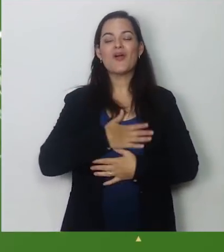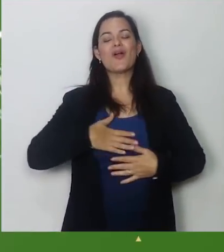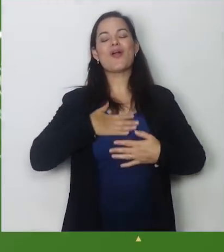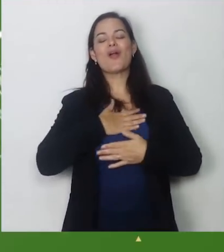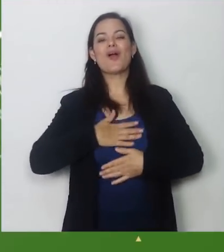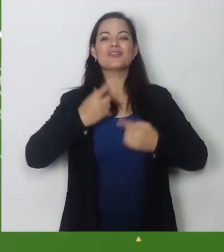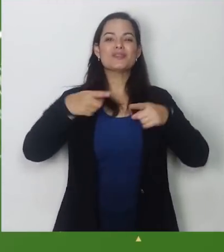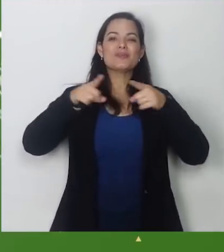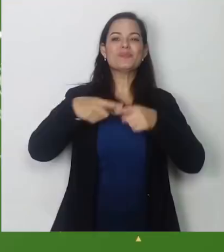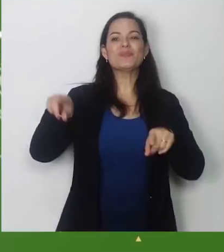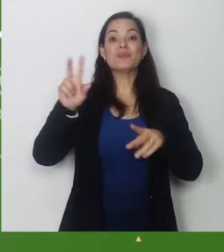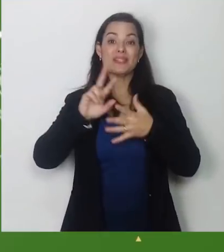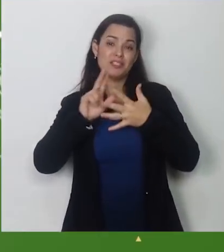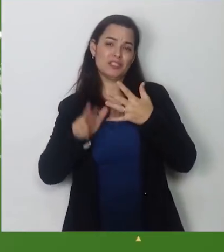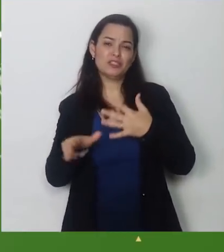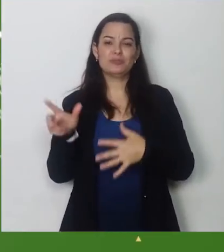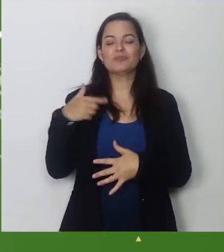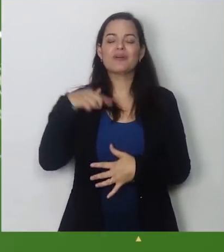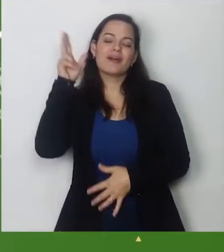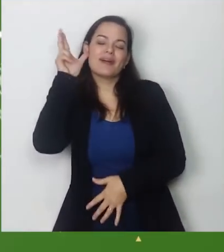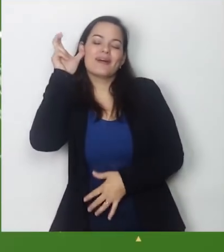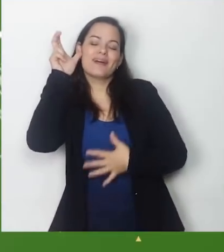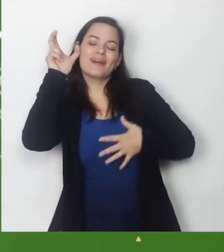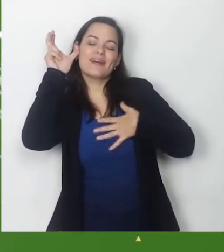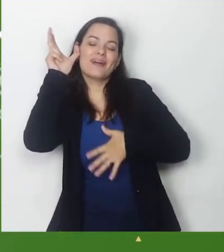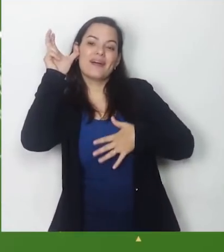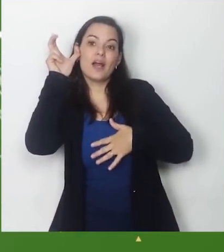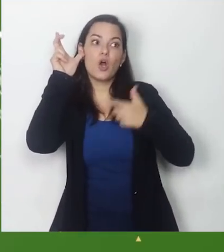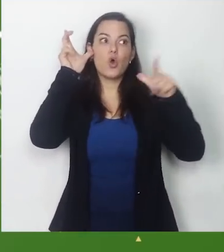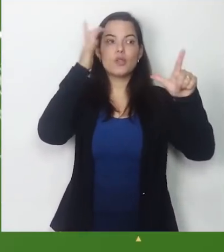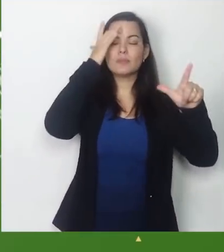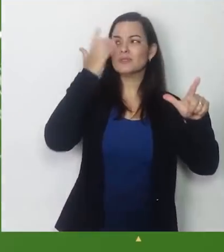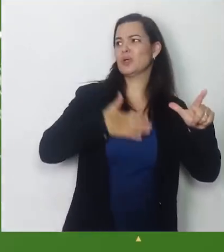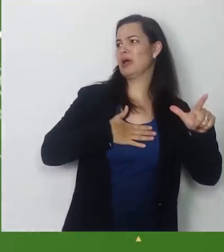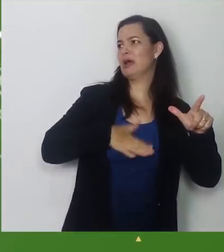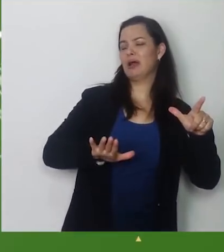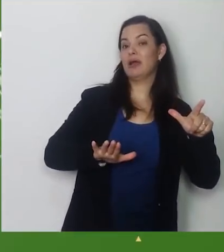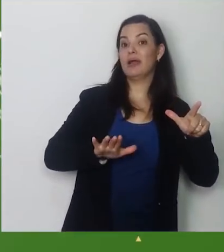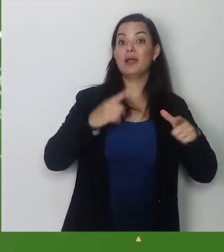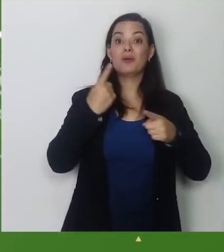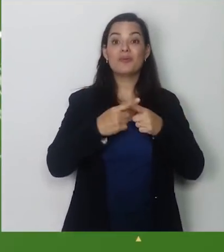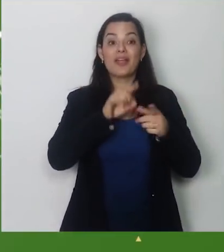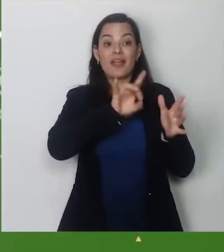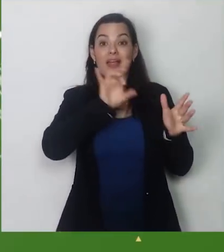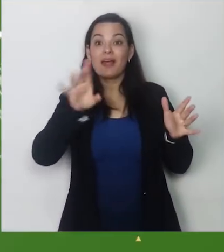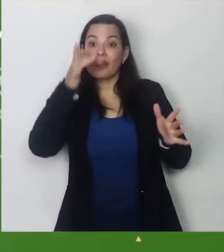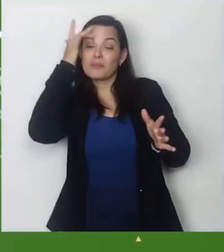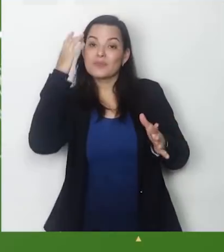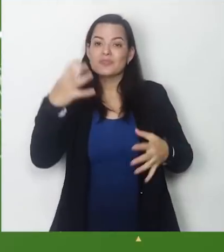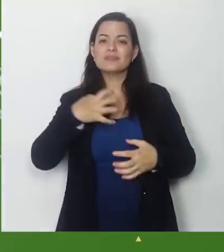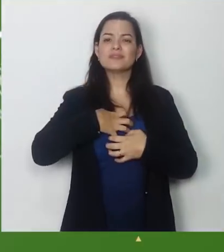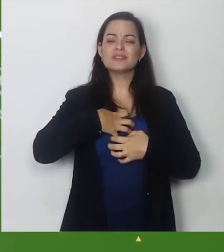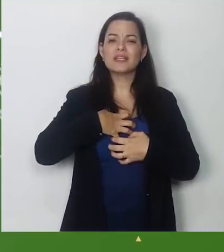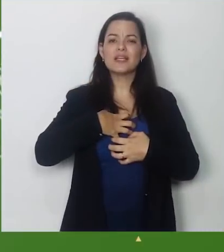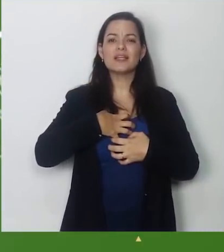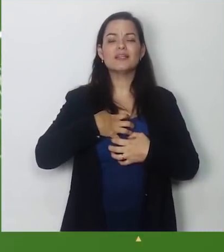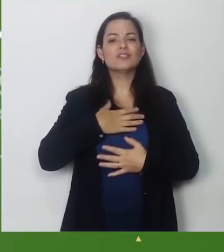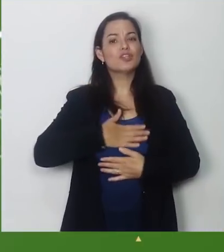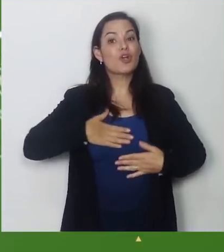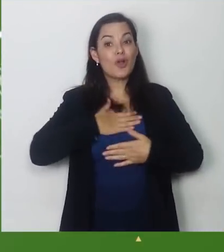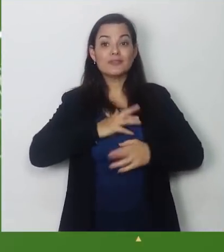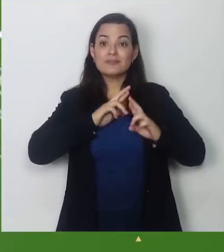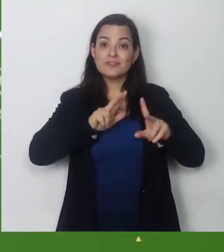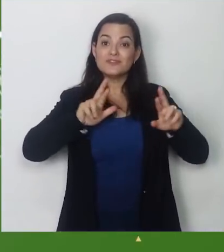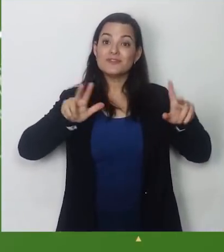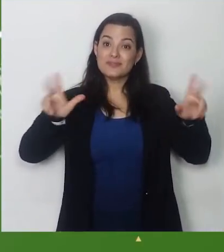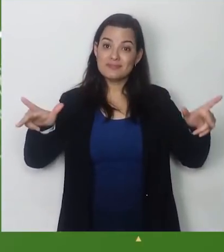para outras pessoas, porque cada um gosta de um estilo musical diferente, tá? Então, no sentido mais